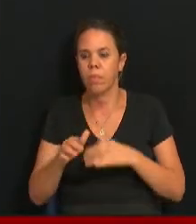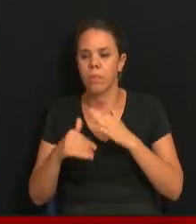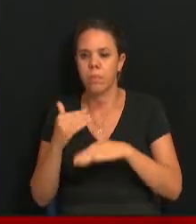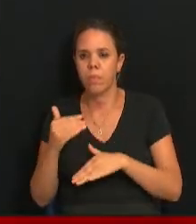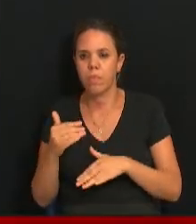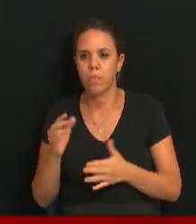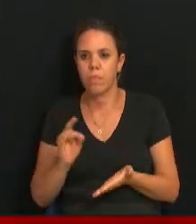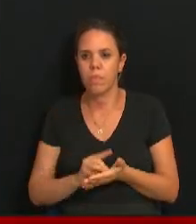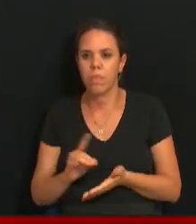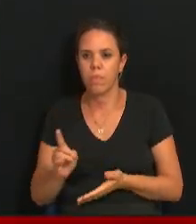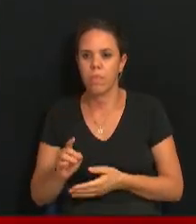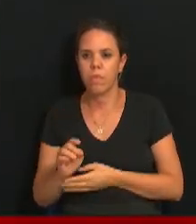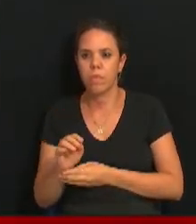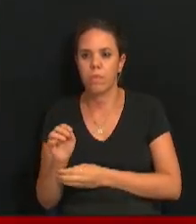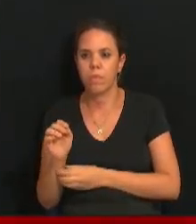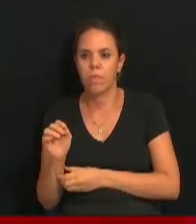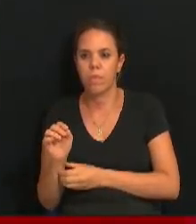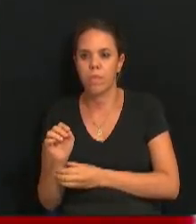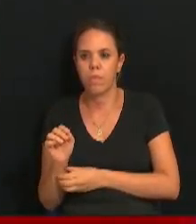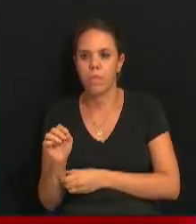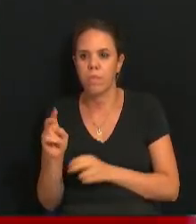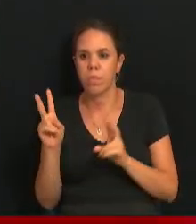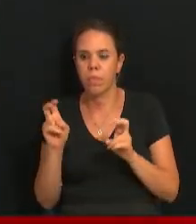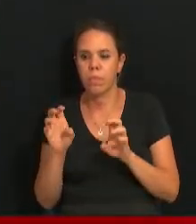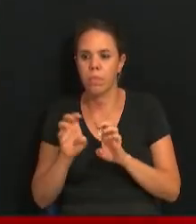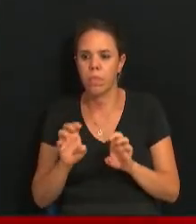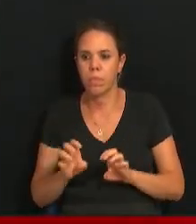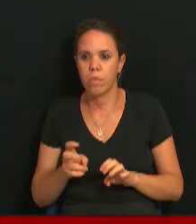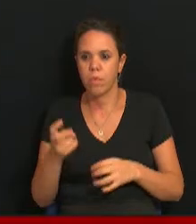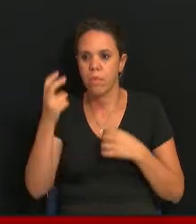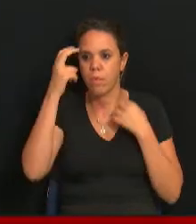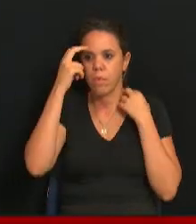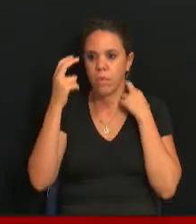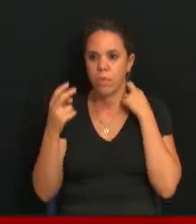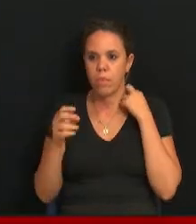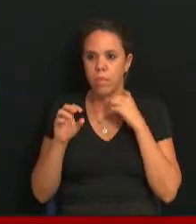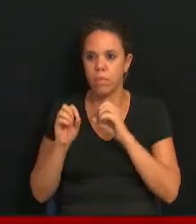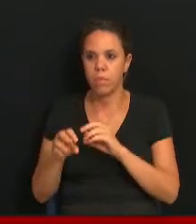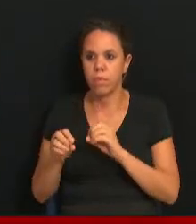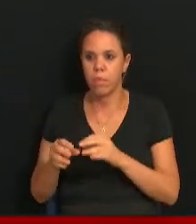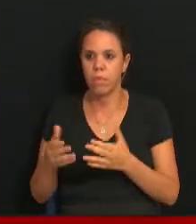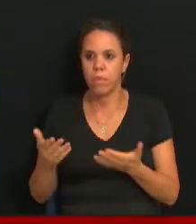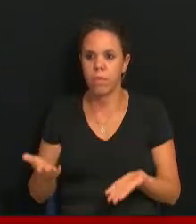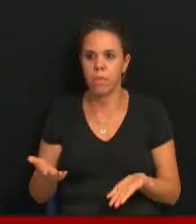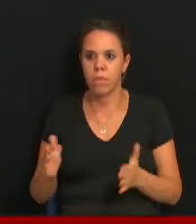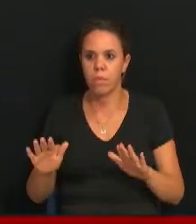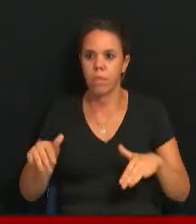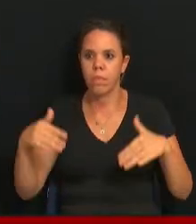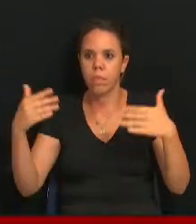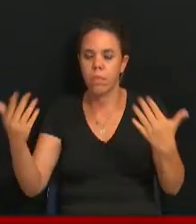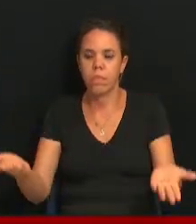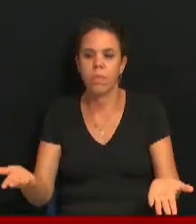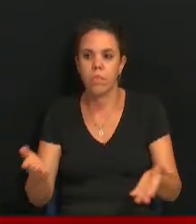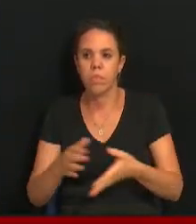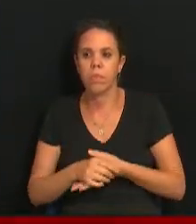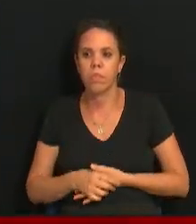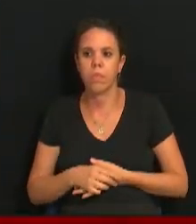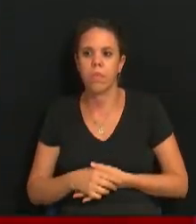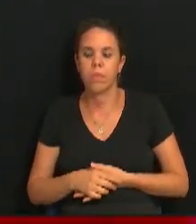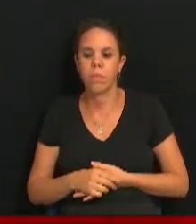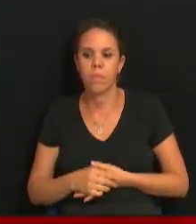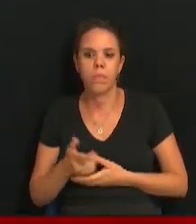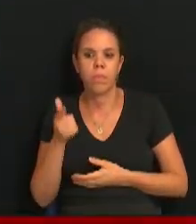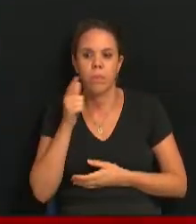fato, porque é uma questão estrutural e até cultural da educação, assim, né? Quem está de fora não